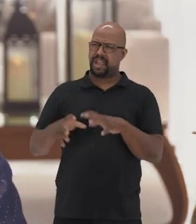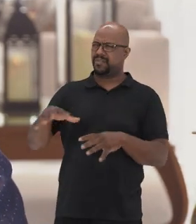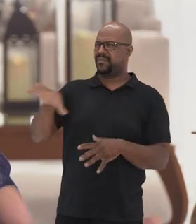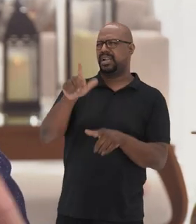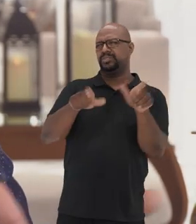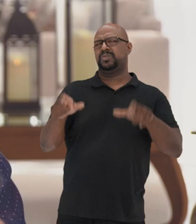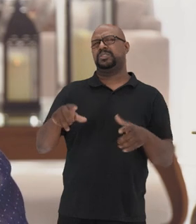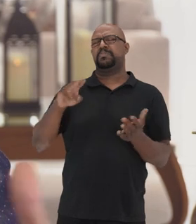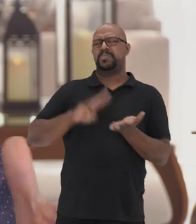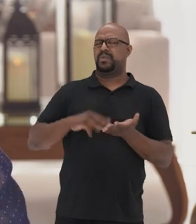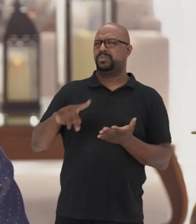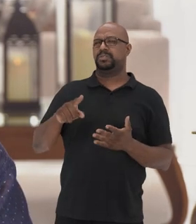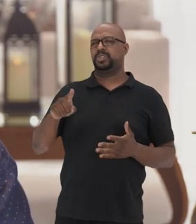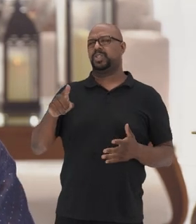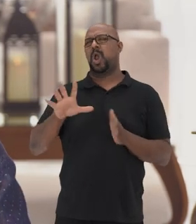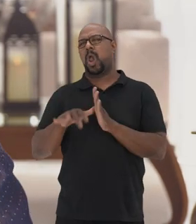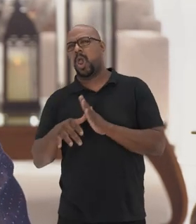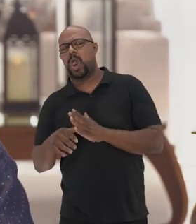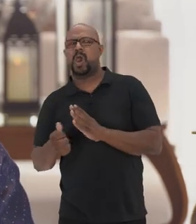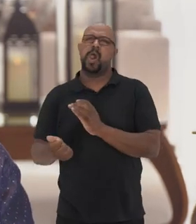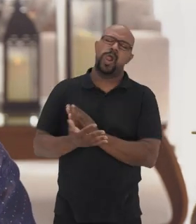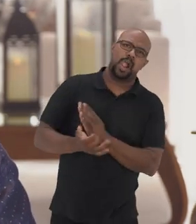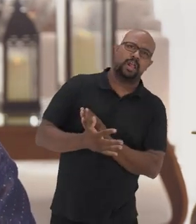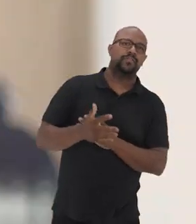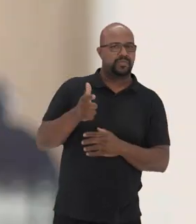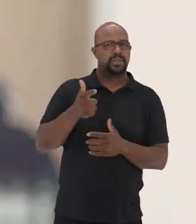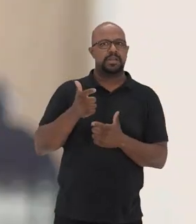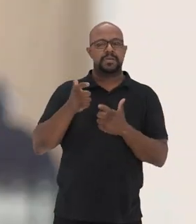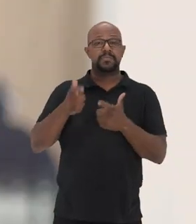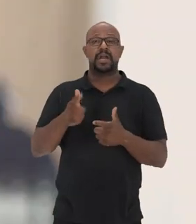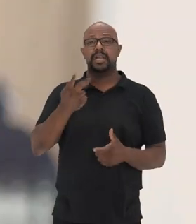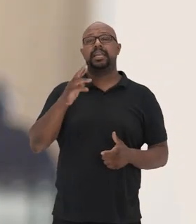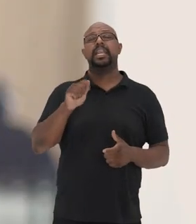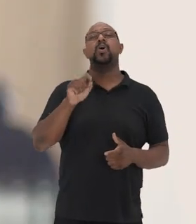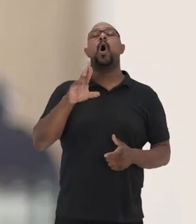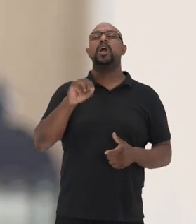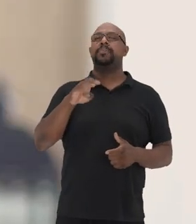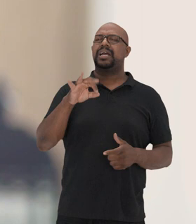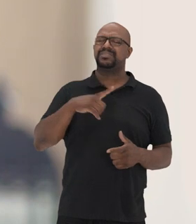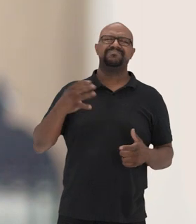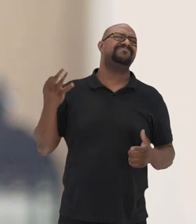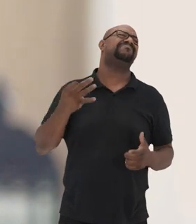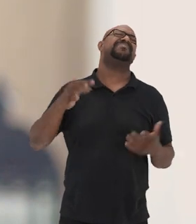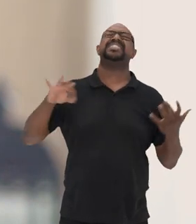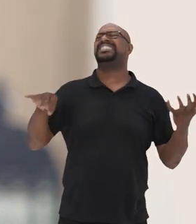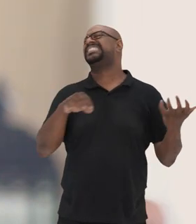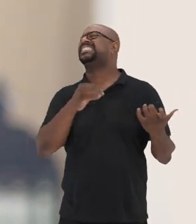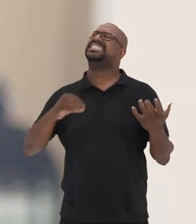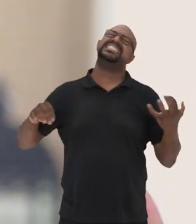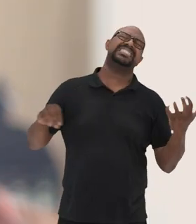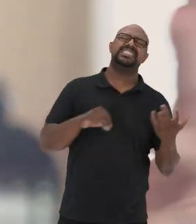da sociedade de corruptos promísticos ele foi perseguido por isso Gregório de Matos era um exímio violonista e ele